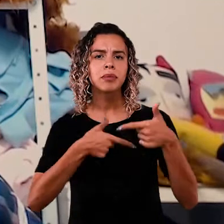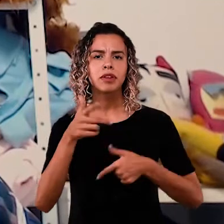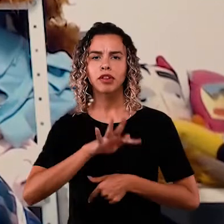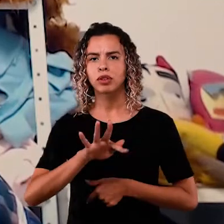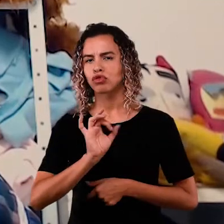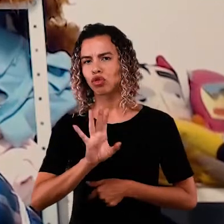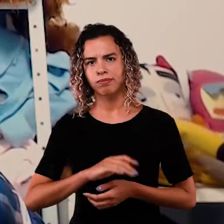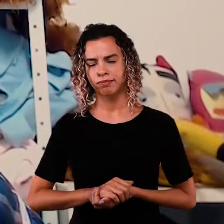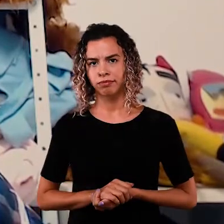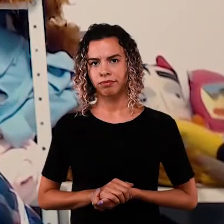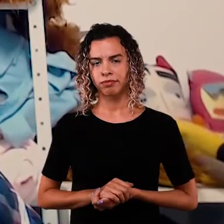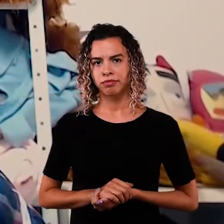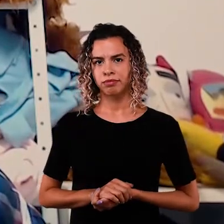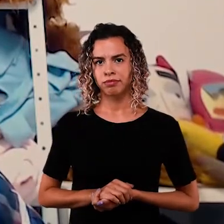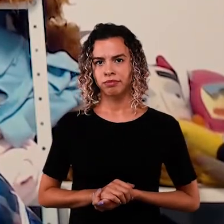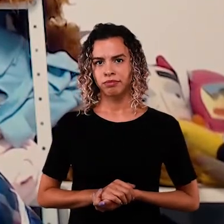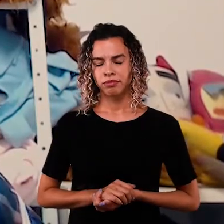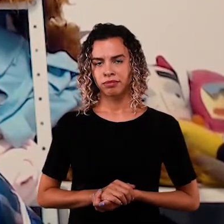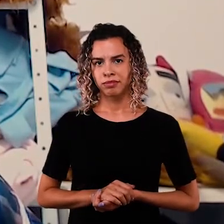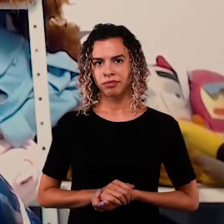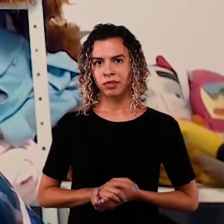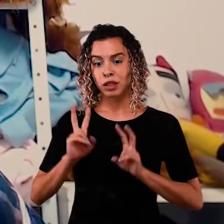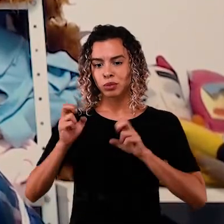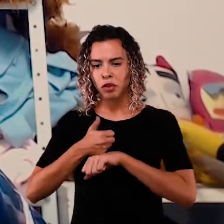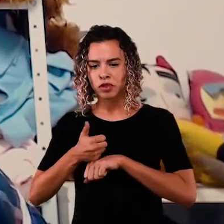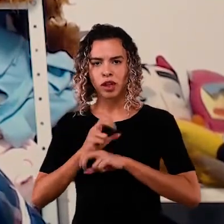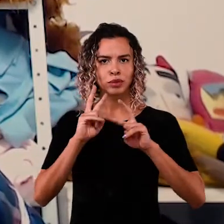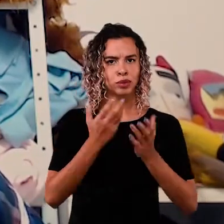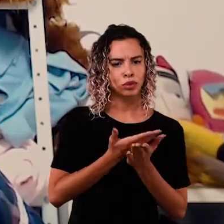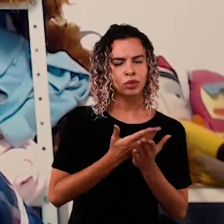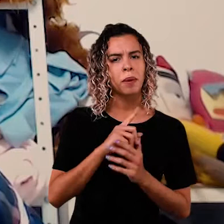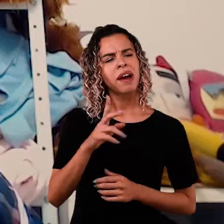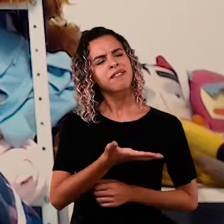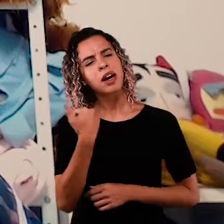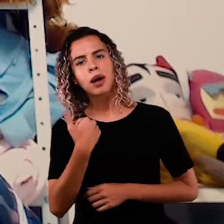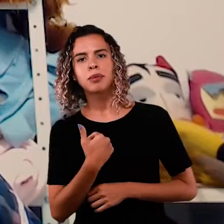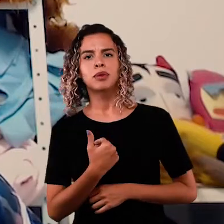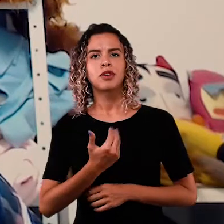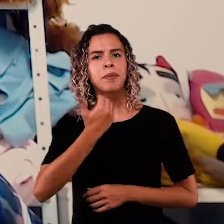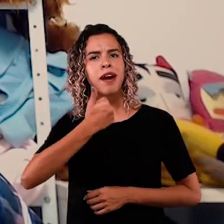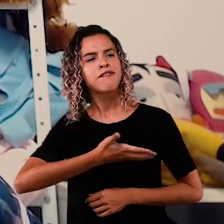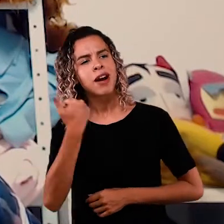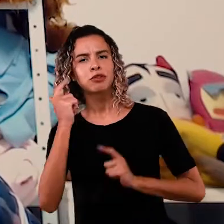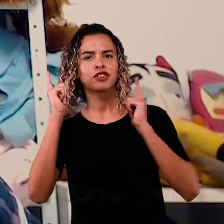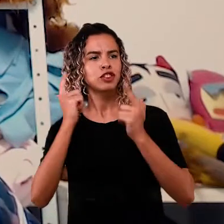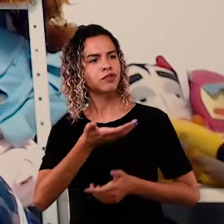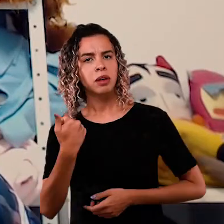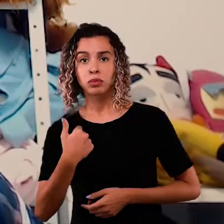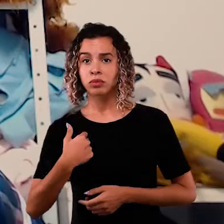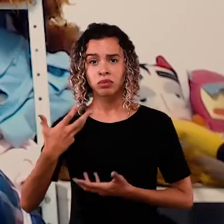trabalho de faculdade. Mas não tinha... falar, vamos lá em casa, fazer tal coisa, nunca tive isso,